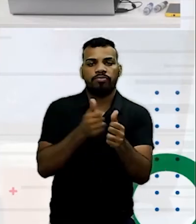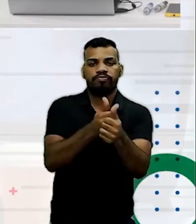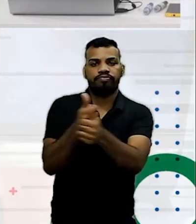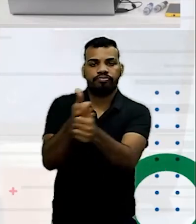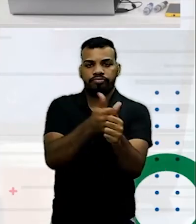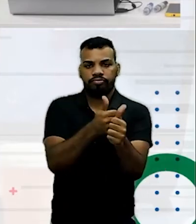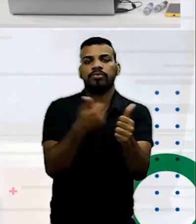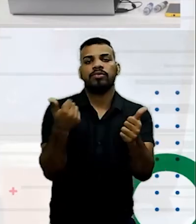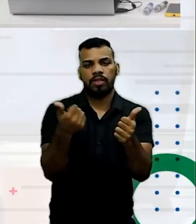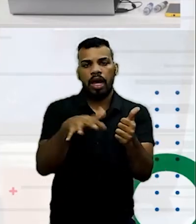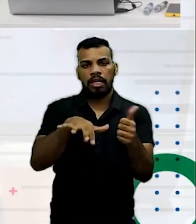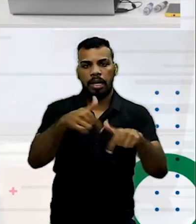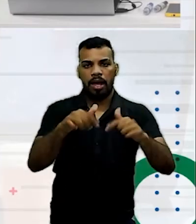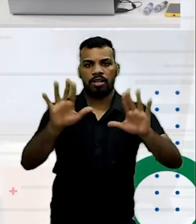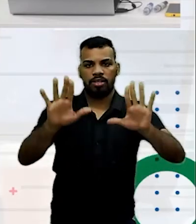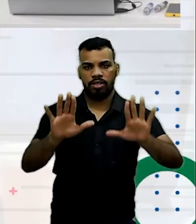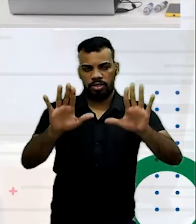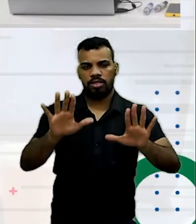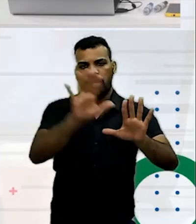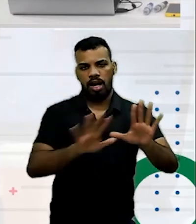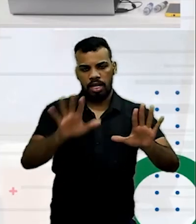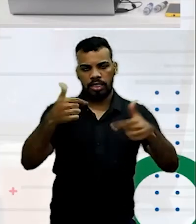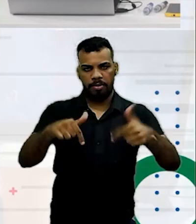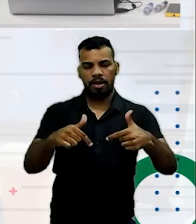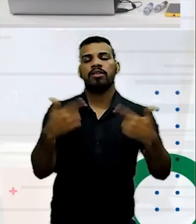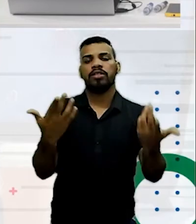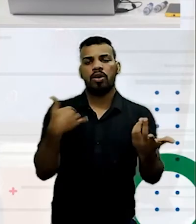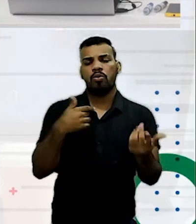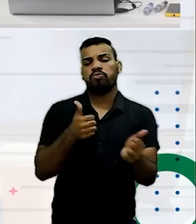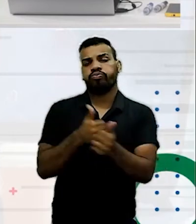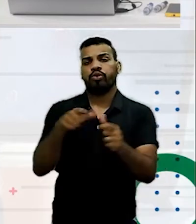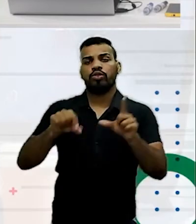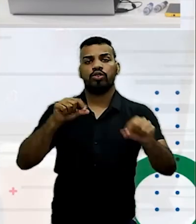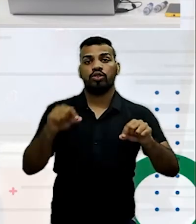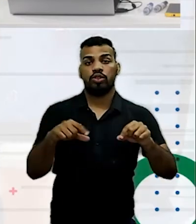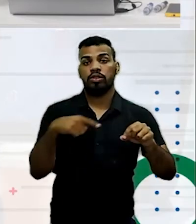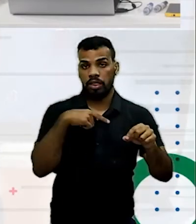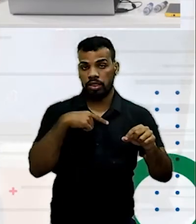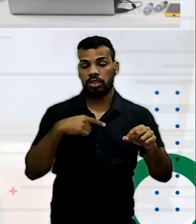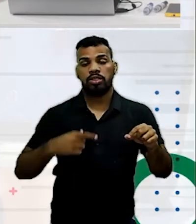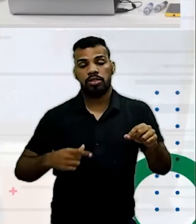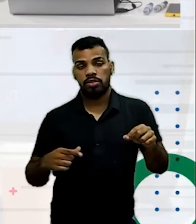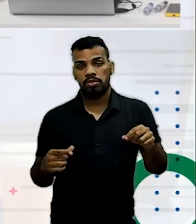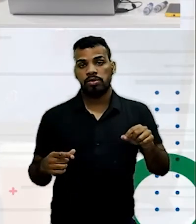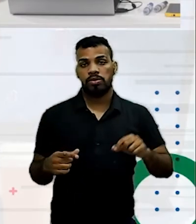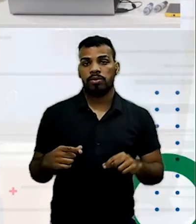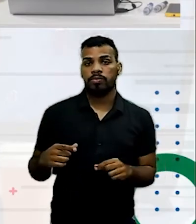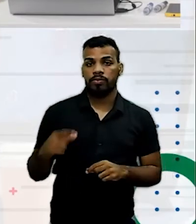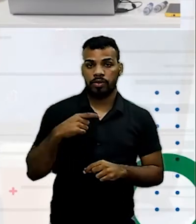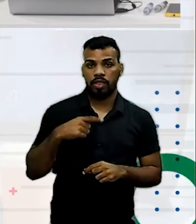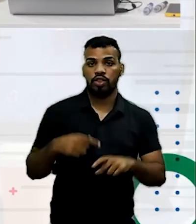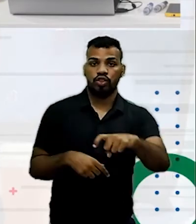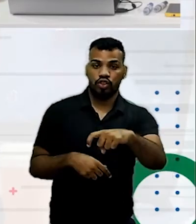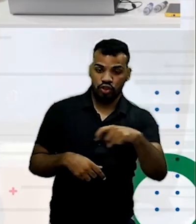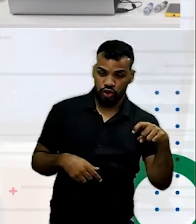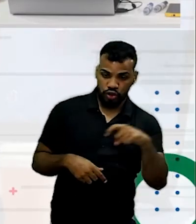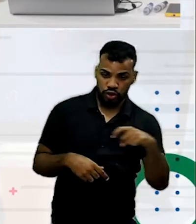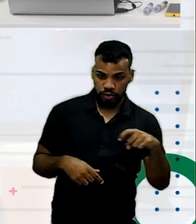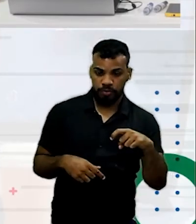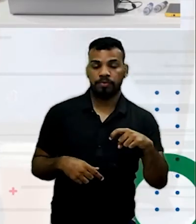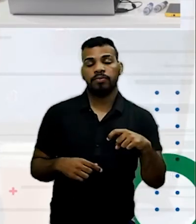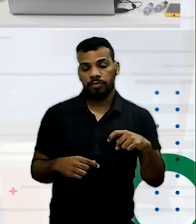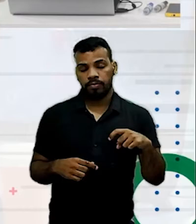área de trabalho. Então, o elemento que eu estou selecionando, ele está na coordenada X, nesse ponto